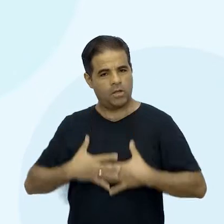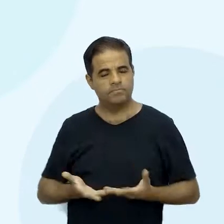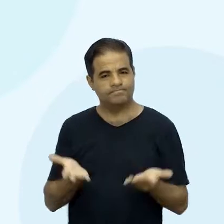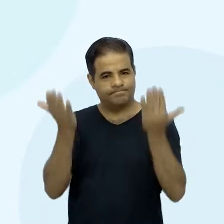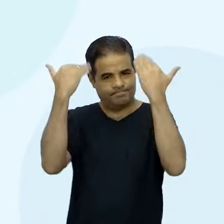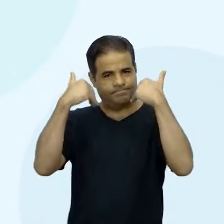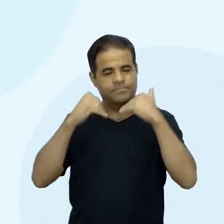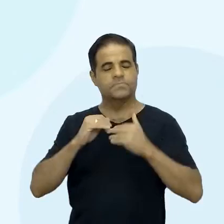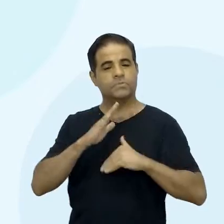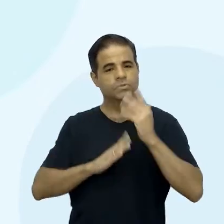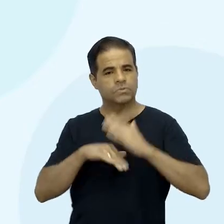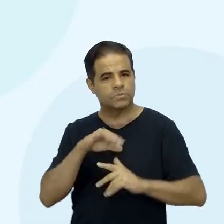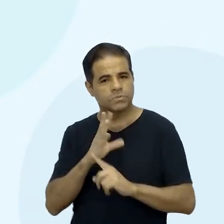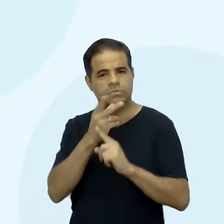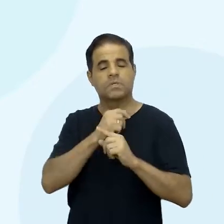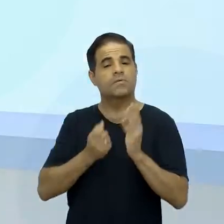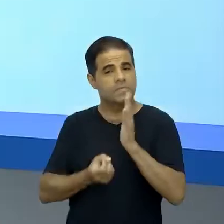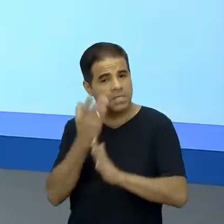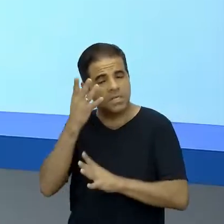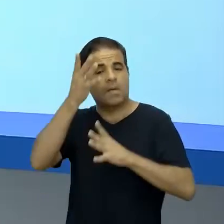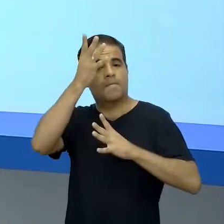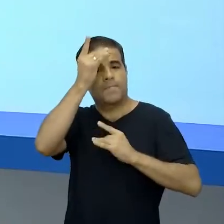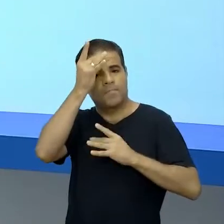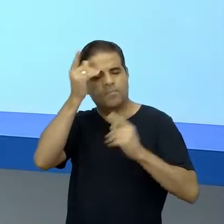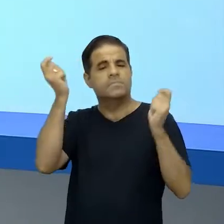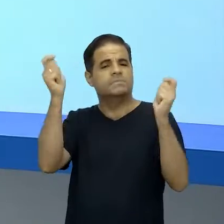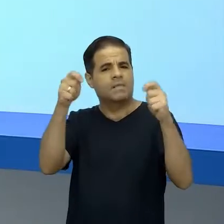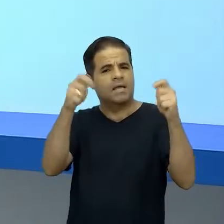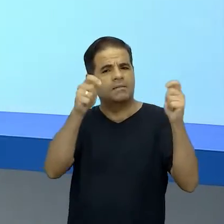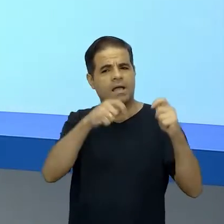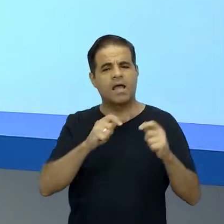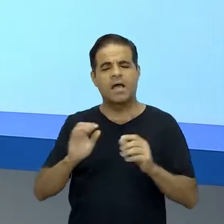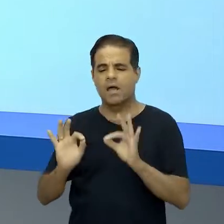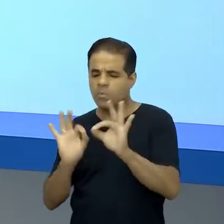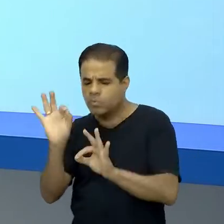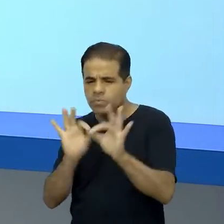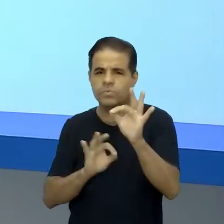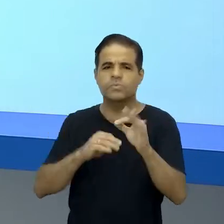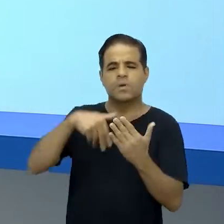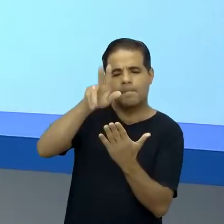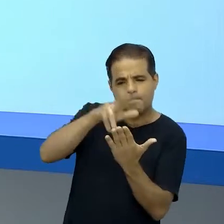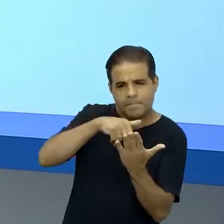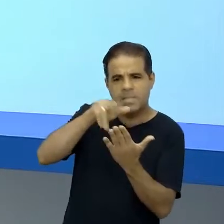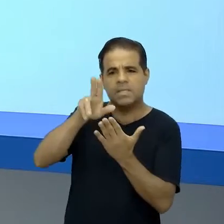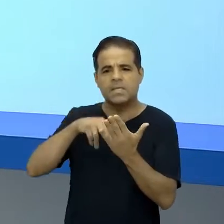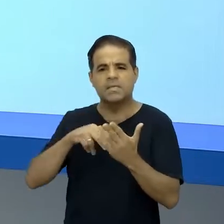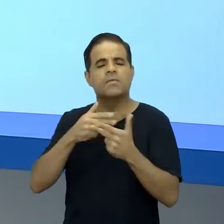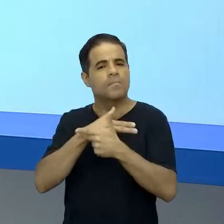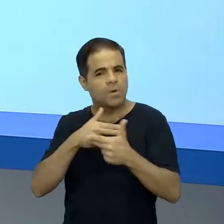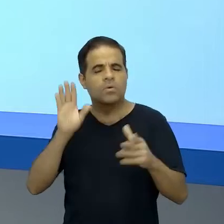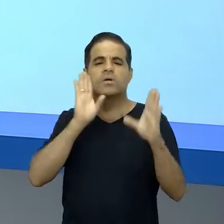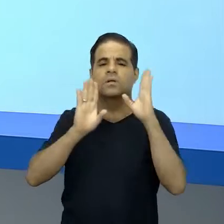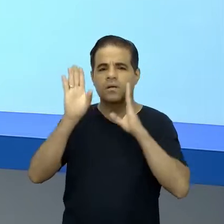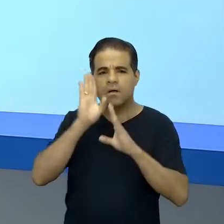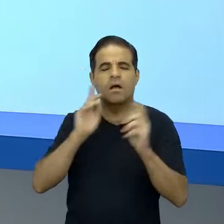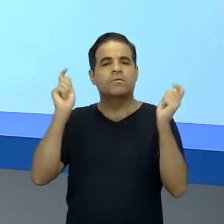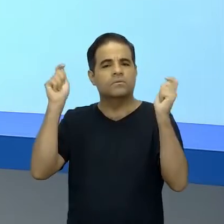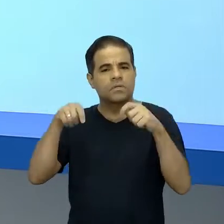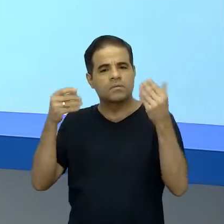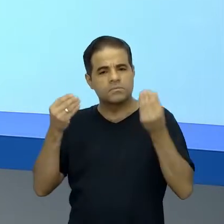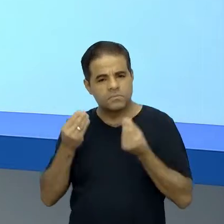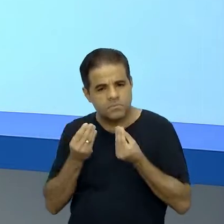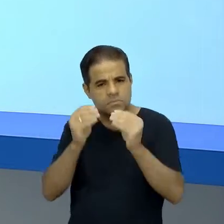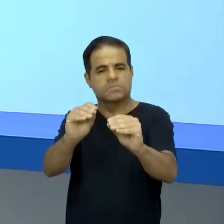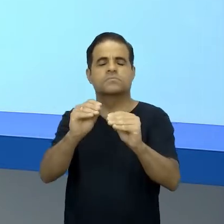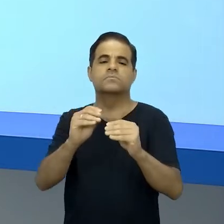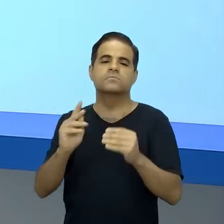de arte e aí você faz performances, né? E costura coisa, pinta, isso é uma coisa legal que você pode introduzir dentro